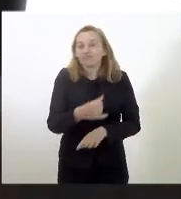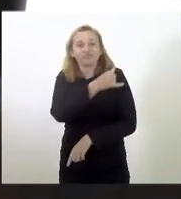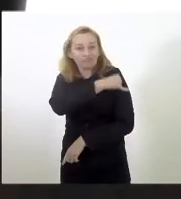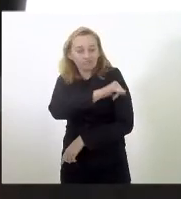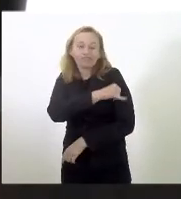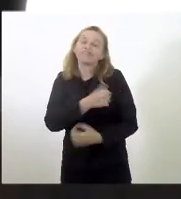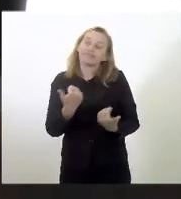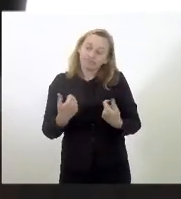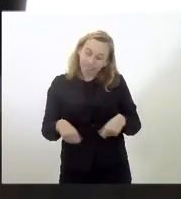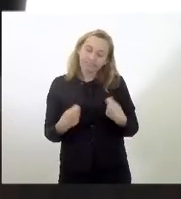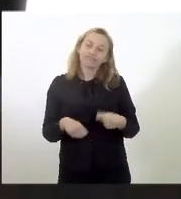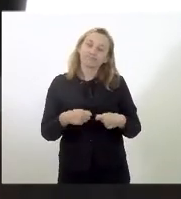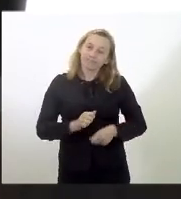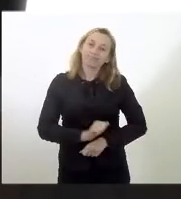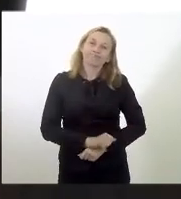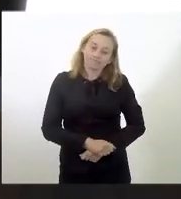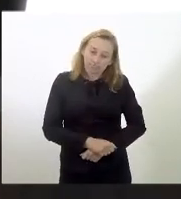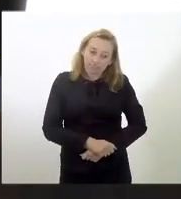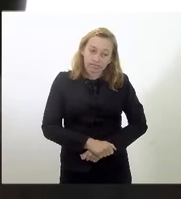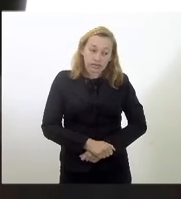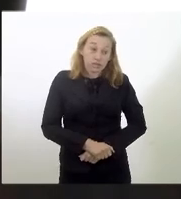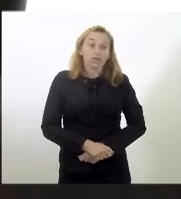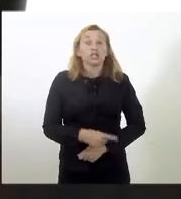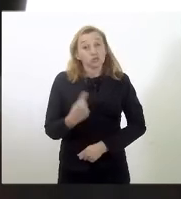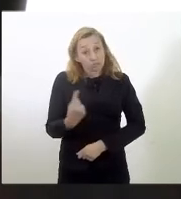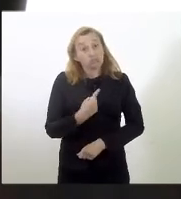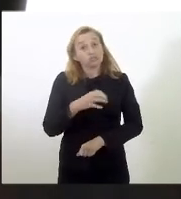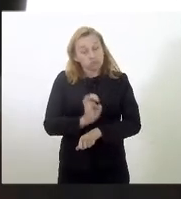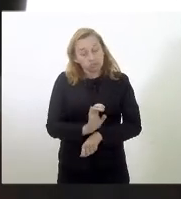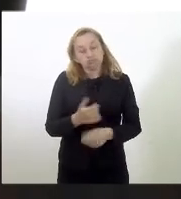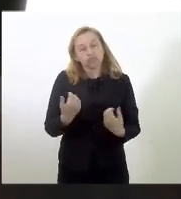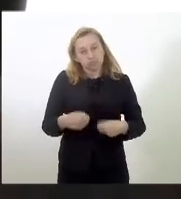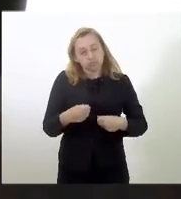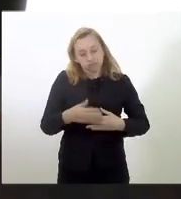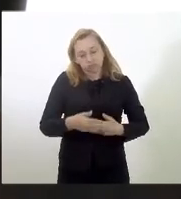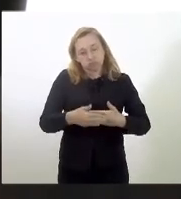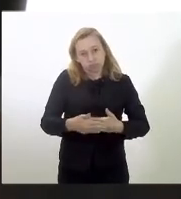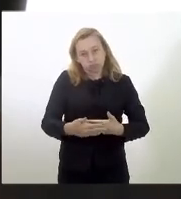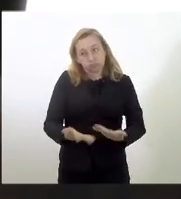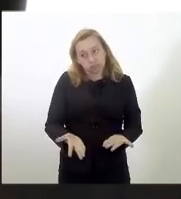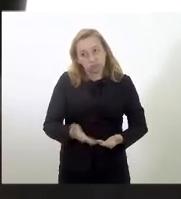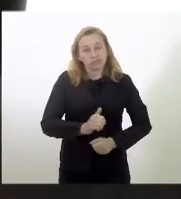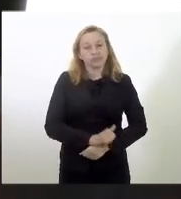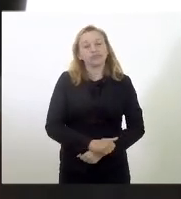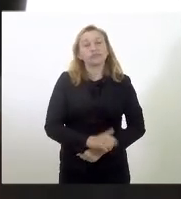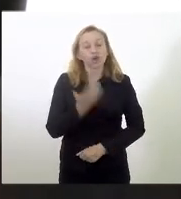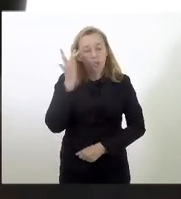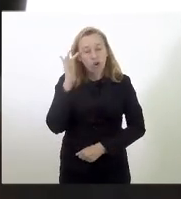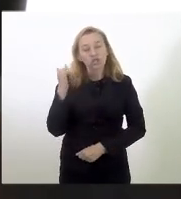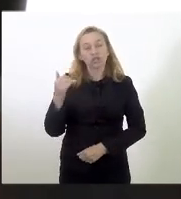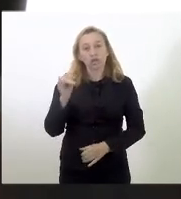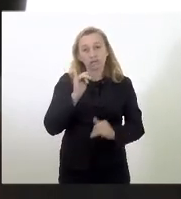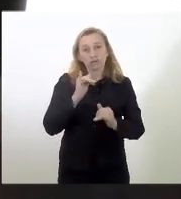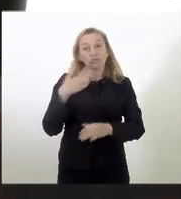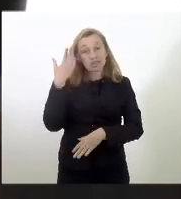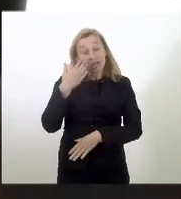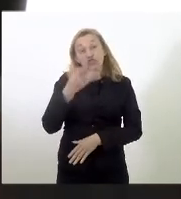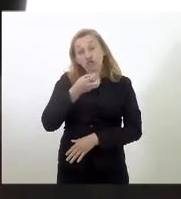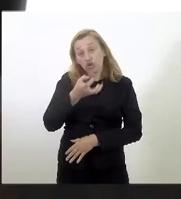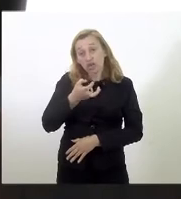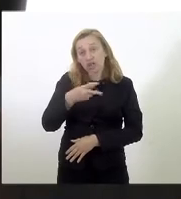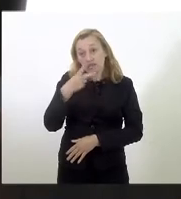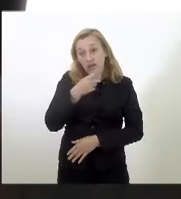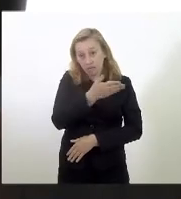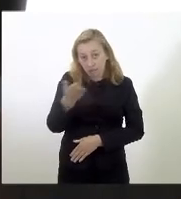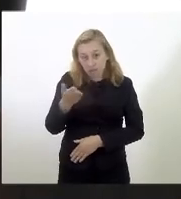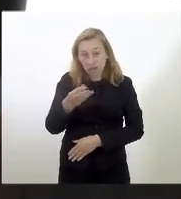Janeiro precisa, e precisa muito, nosso Estado precisa avançar, e eu acho que essa é a mensagem que eu queria deixar aqui, de colocar